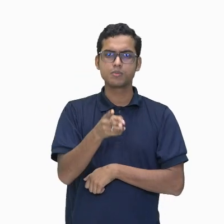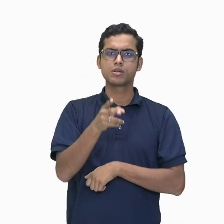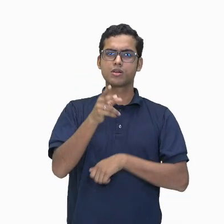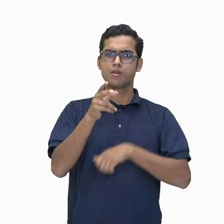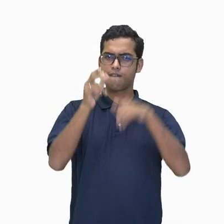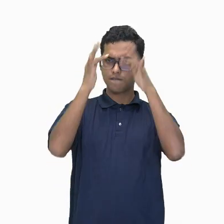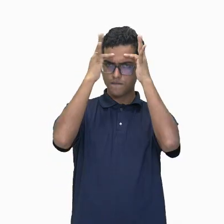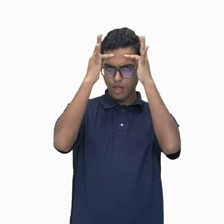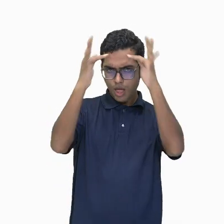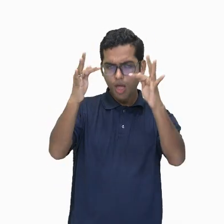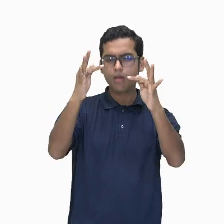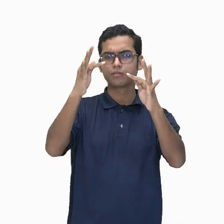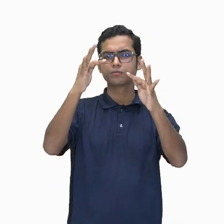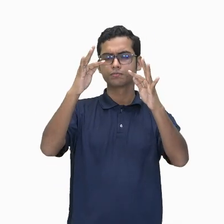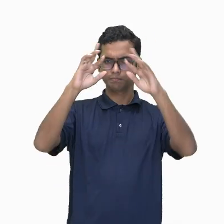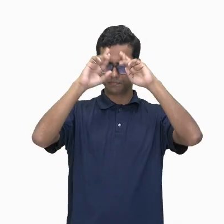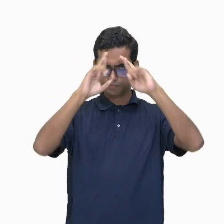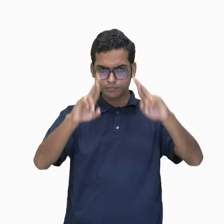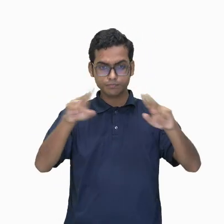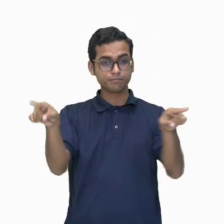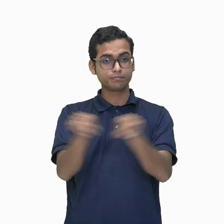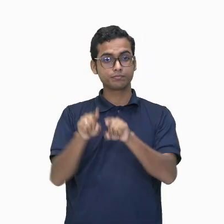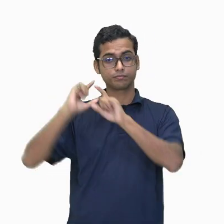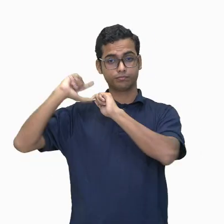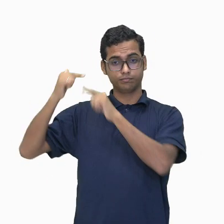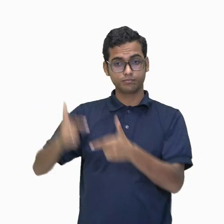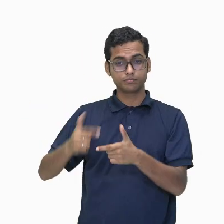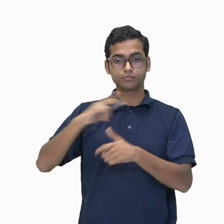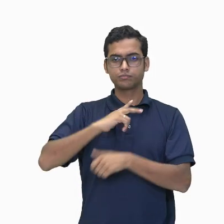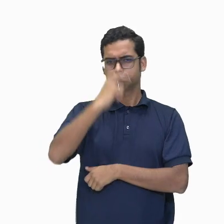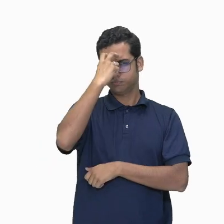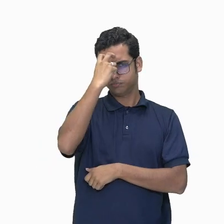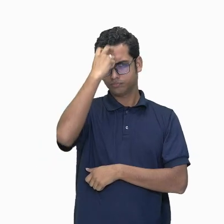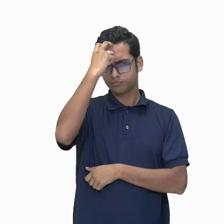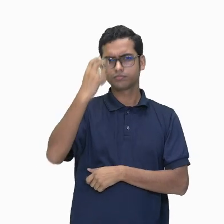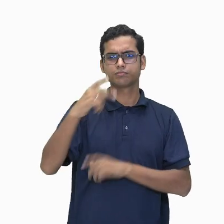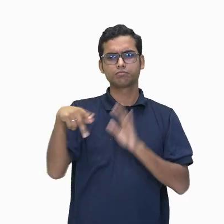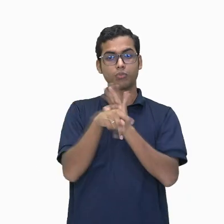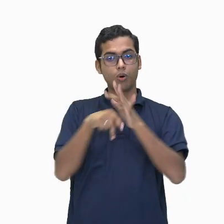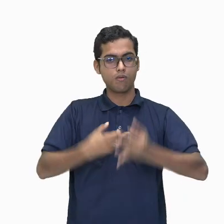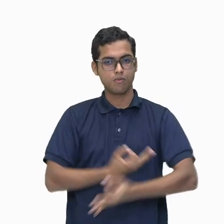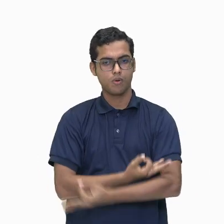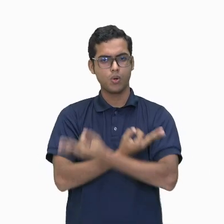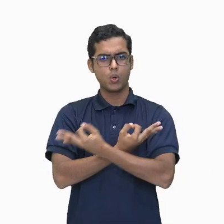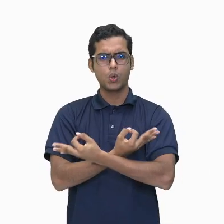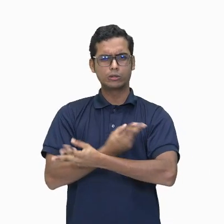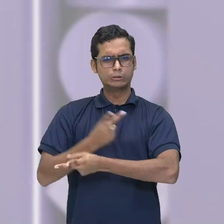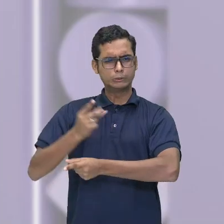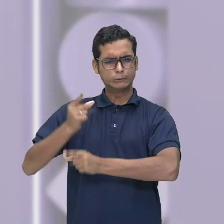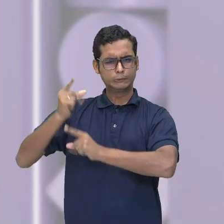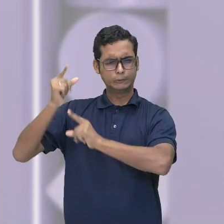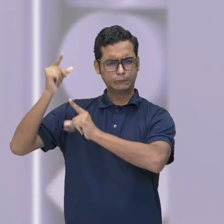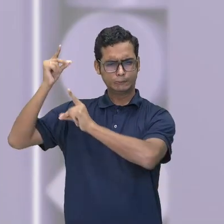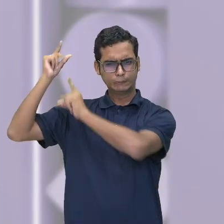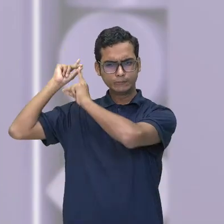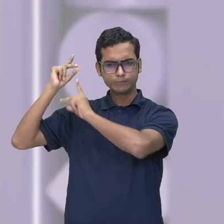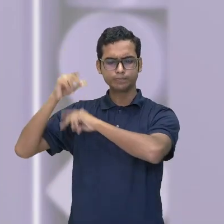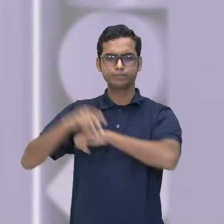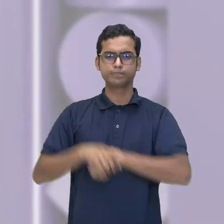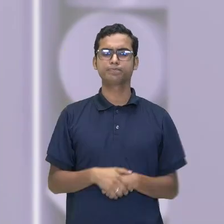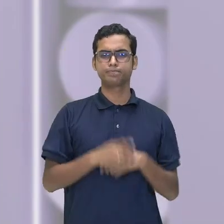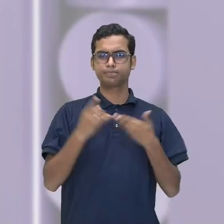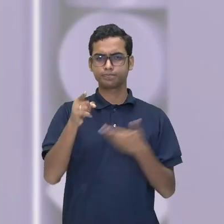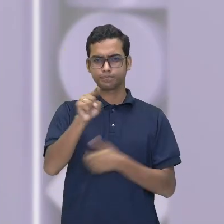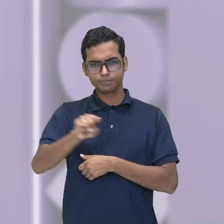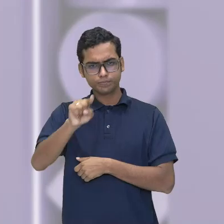aí é uma tradição budista antiguíssima, tá? Então, essa dimensão de você